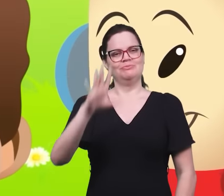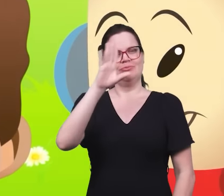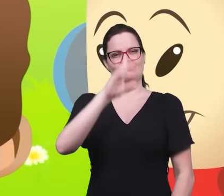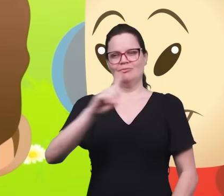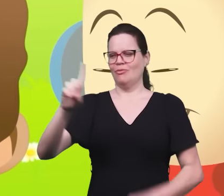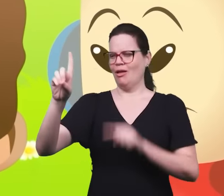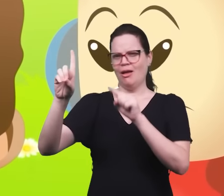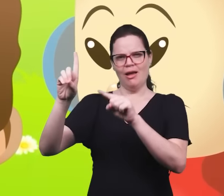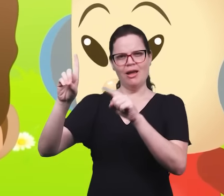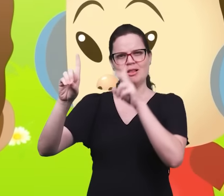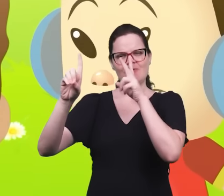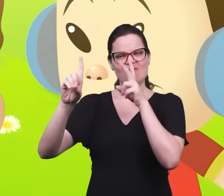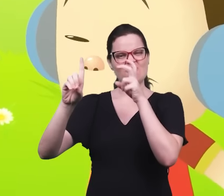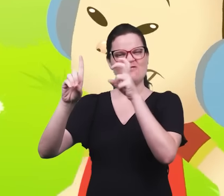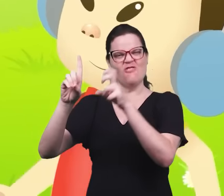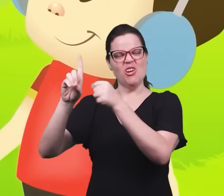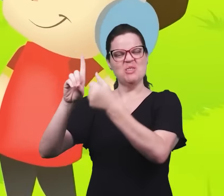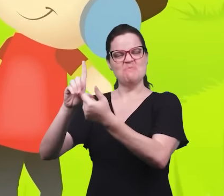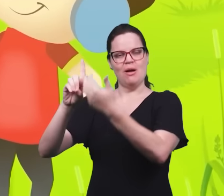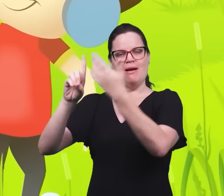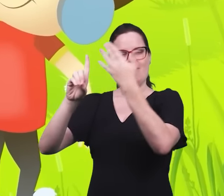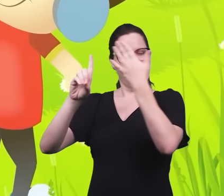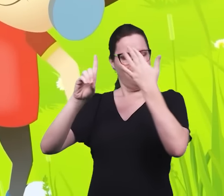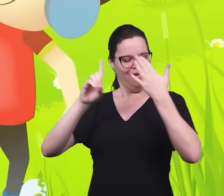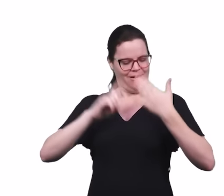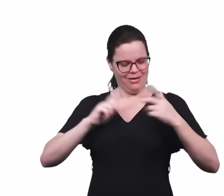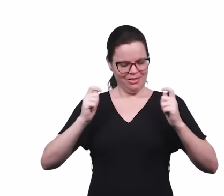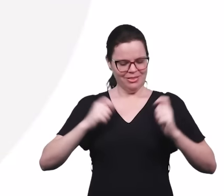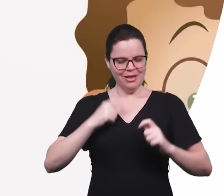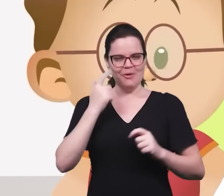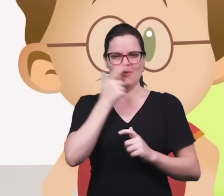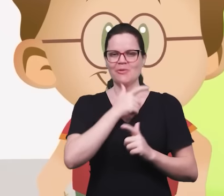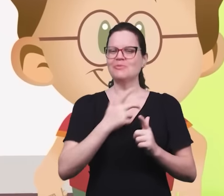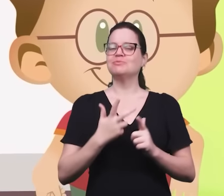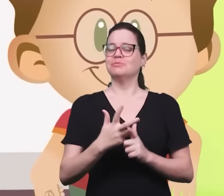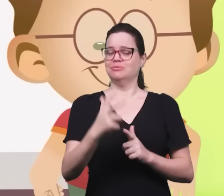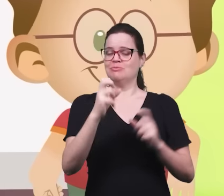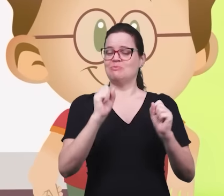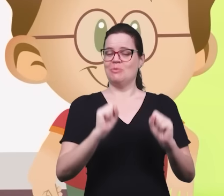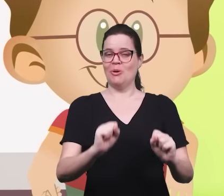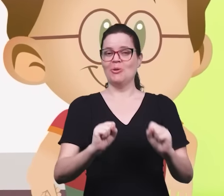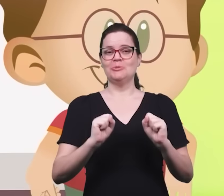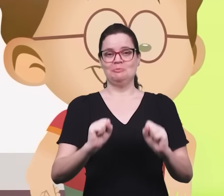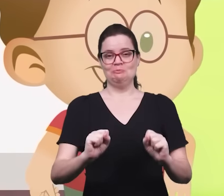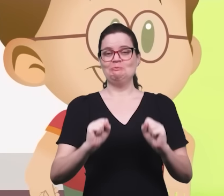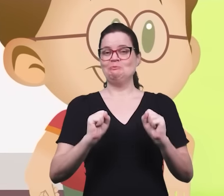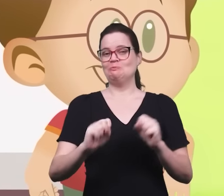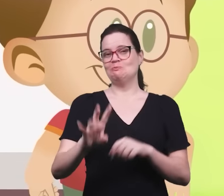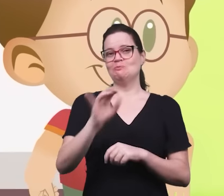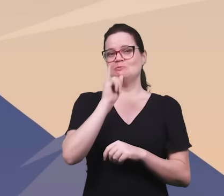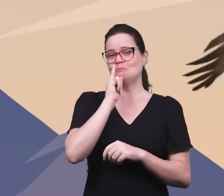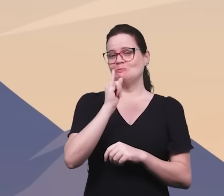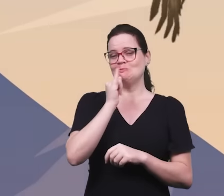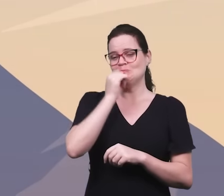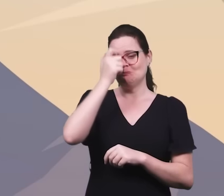Eu tudo posso naquele que me fortalece.